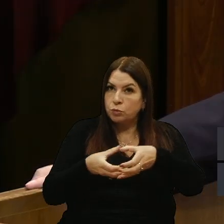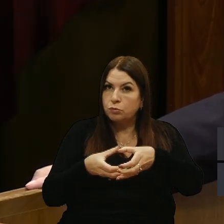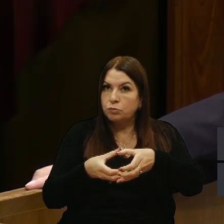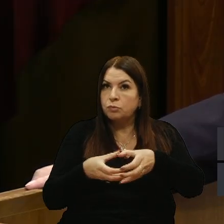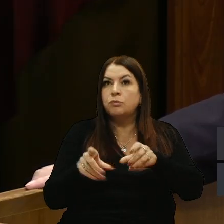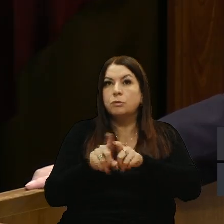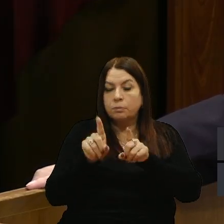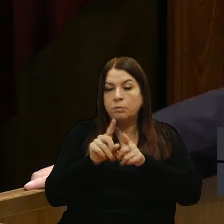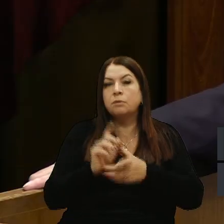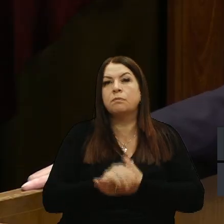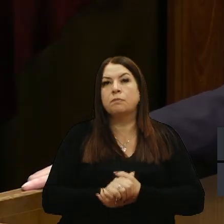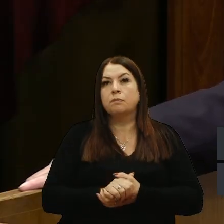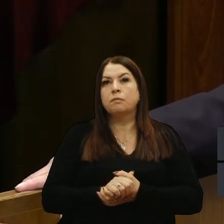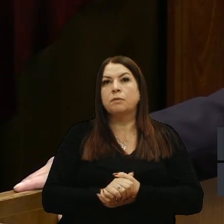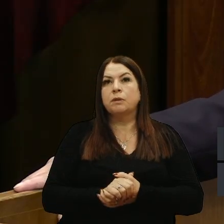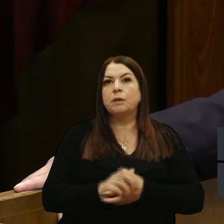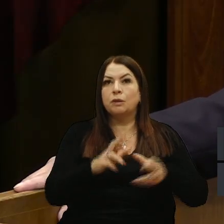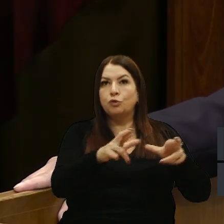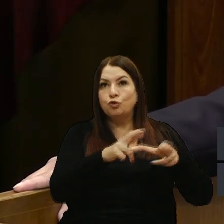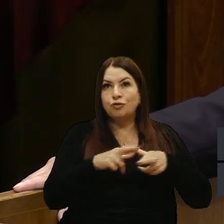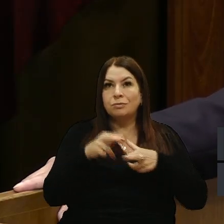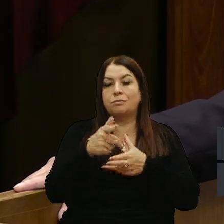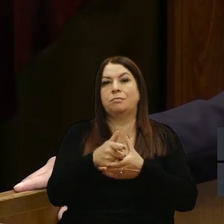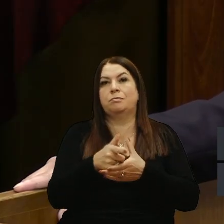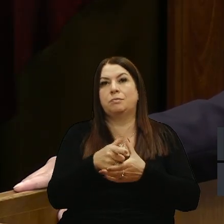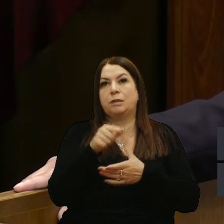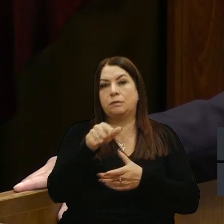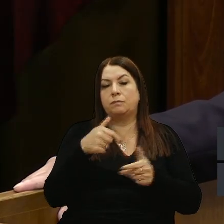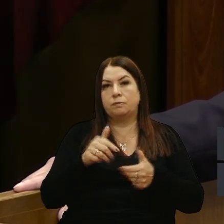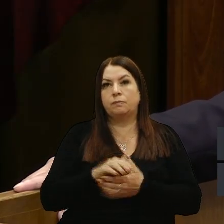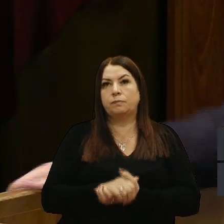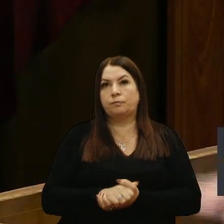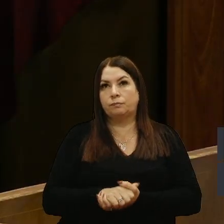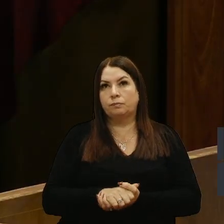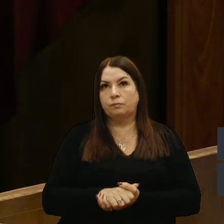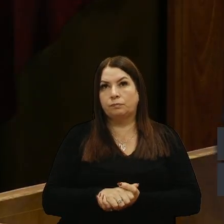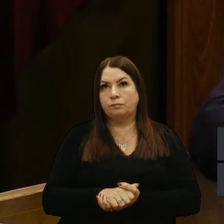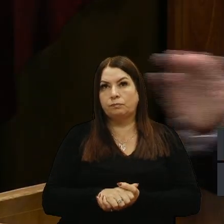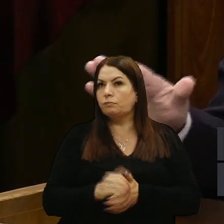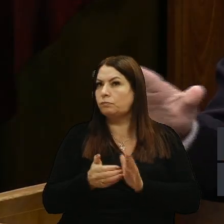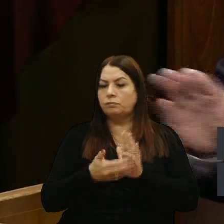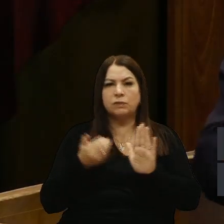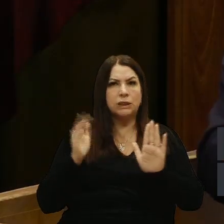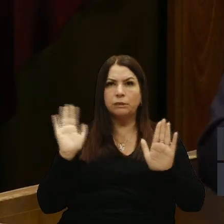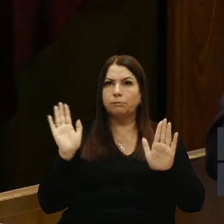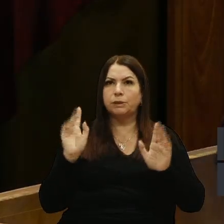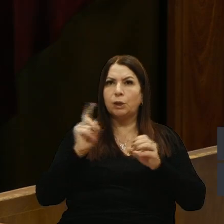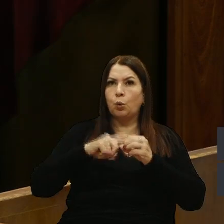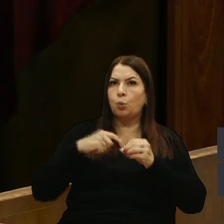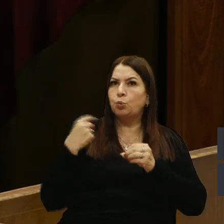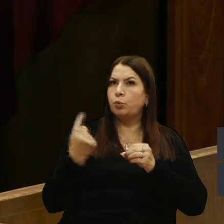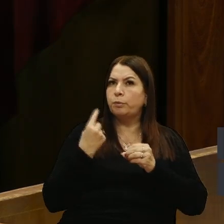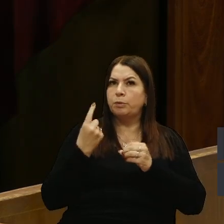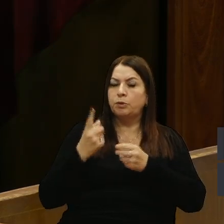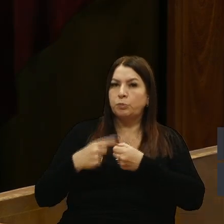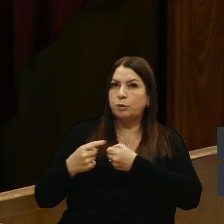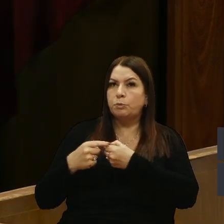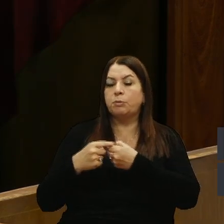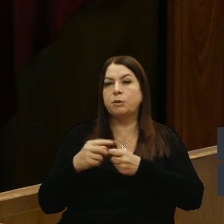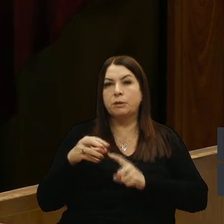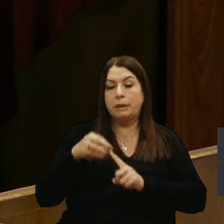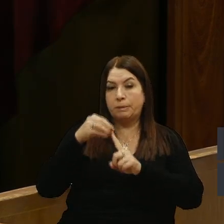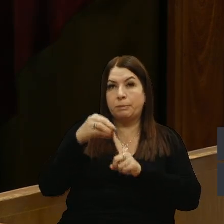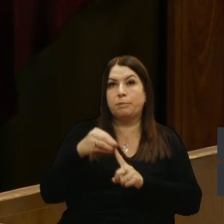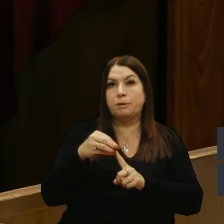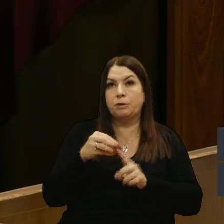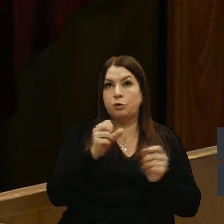como também a regionalização deste trabalho, tirando totalmente a autonomia dos municípios e